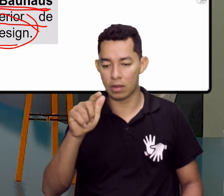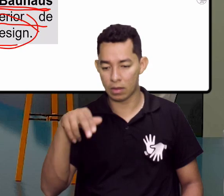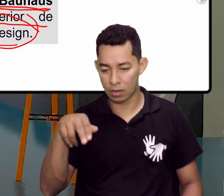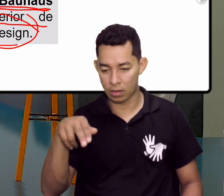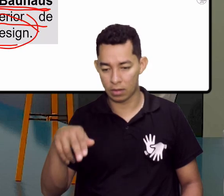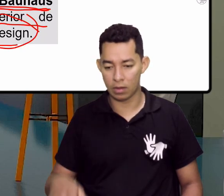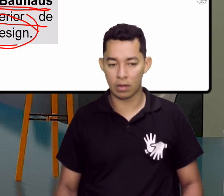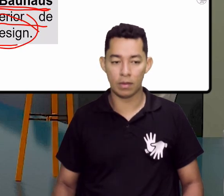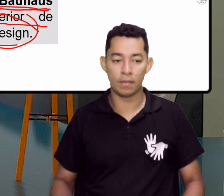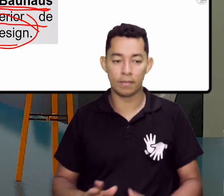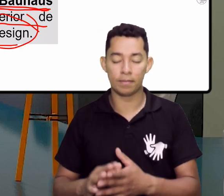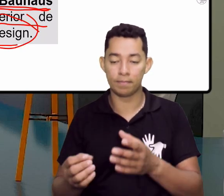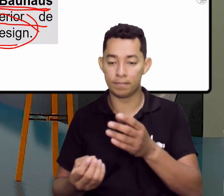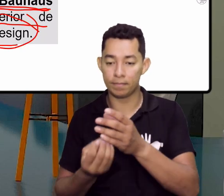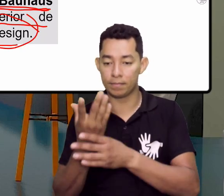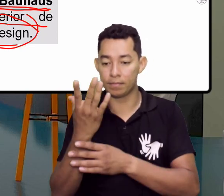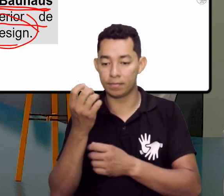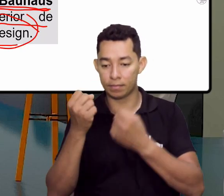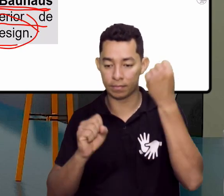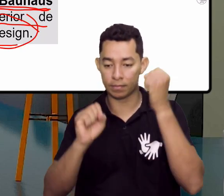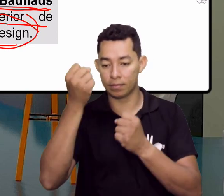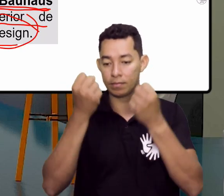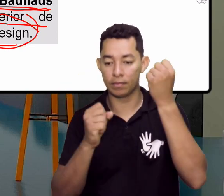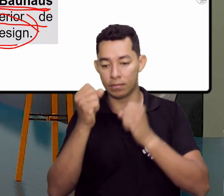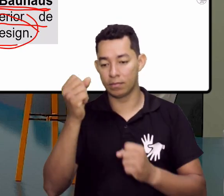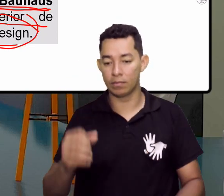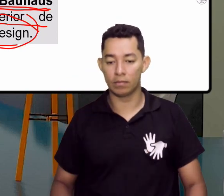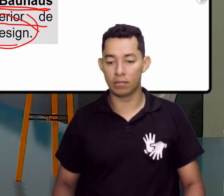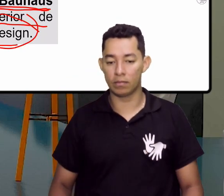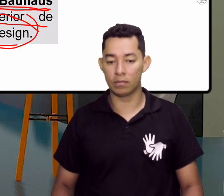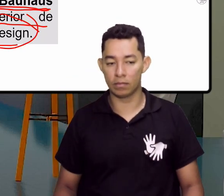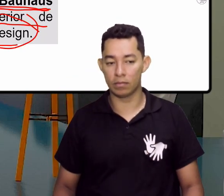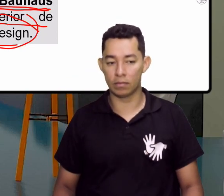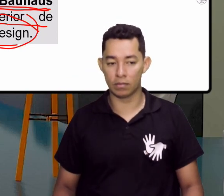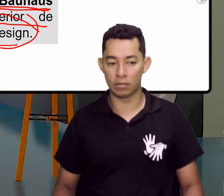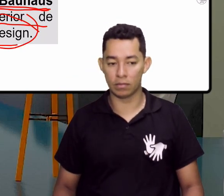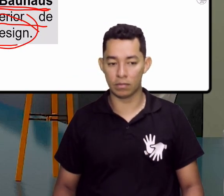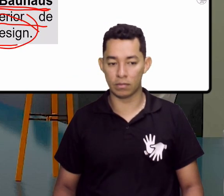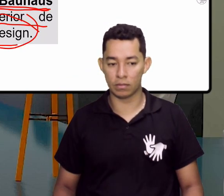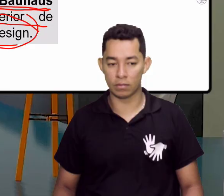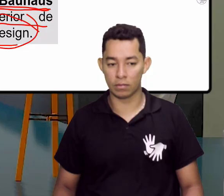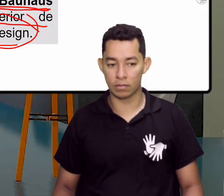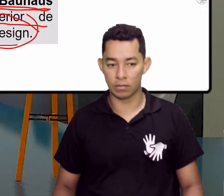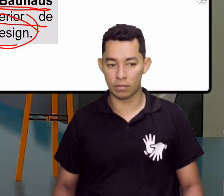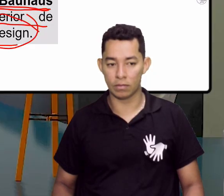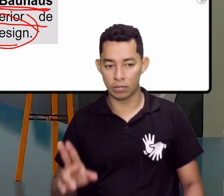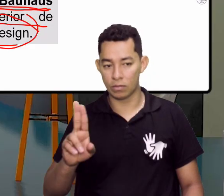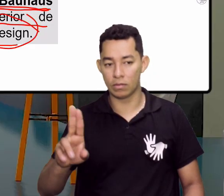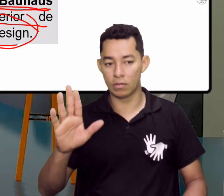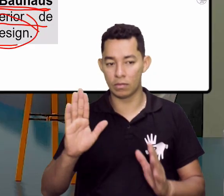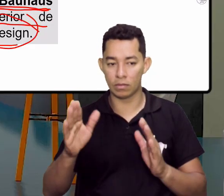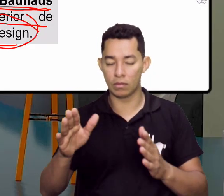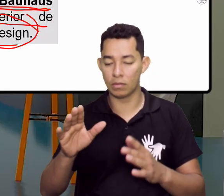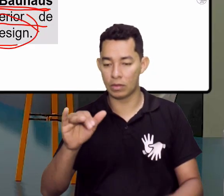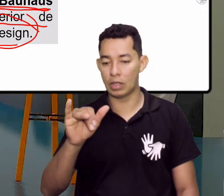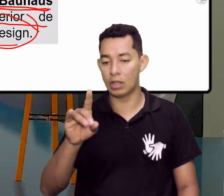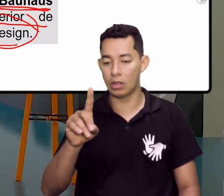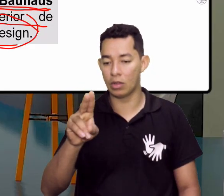A criação industrial, o que quer dizer? É a arte sendo usada para fins